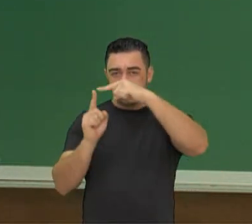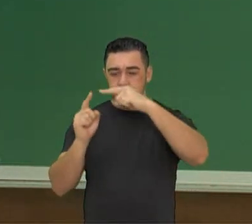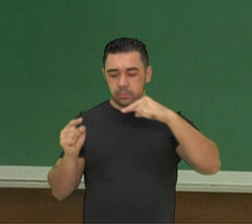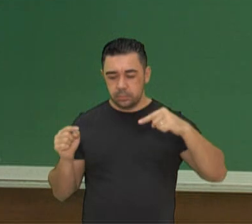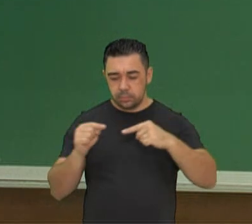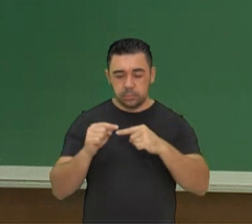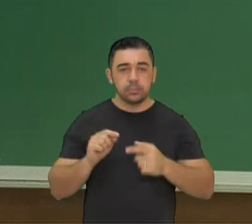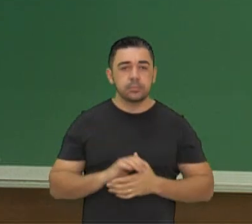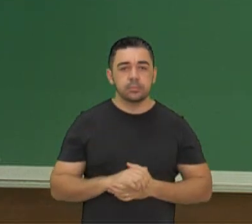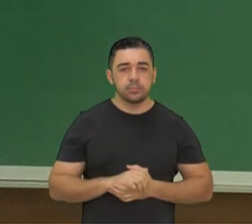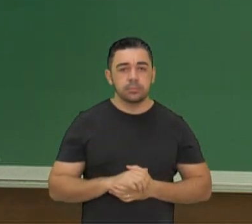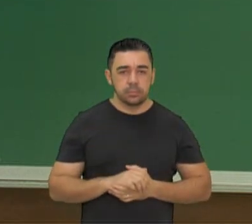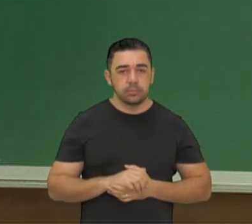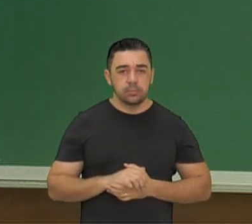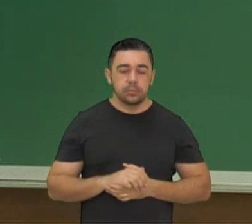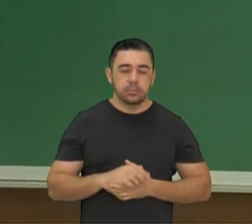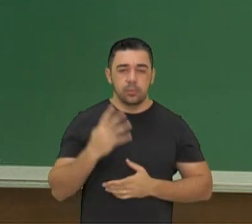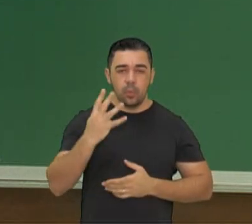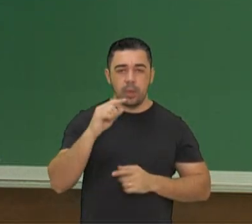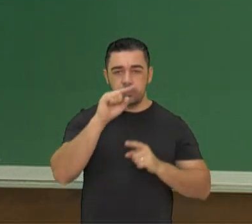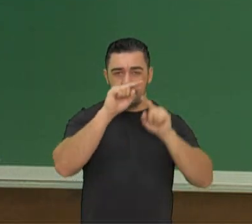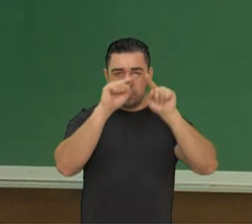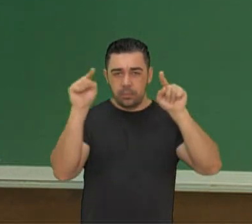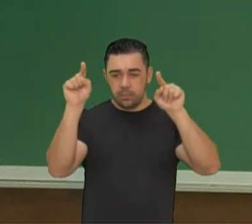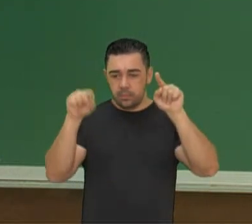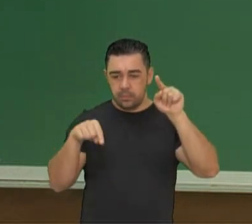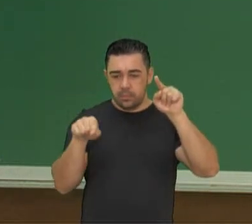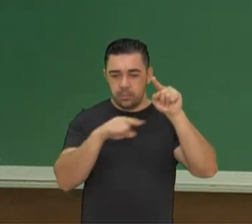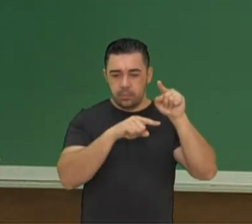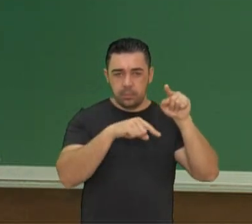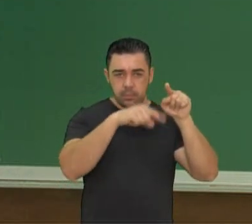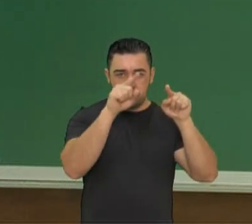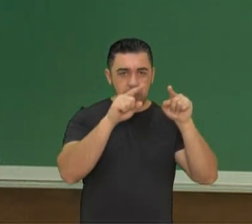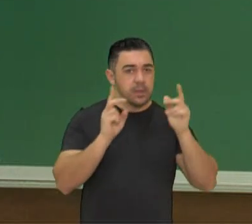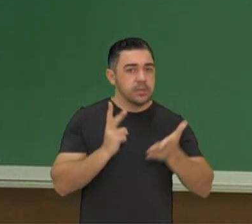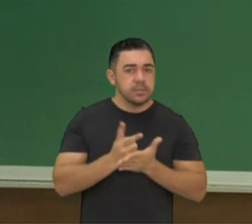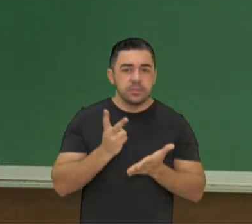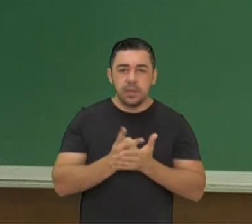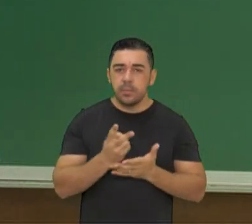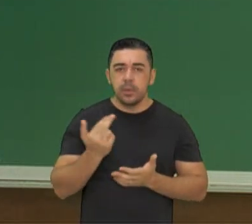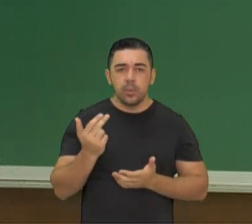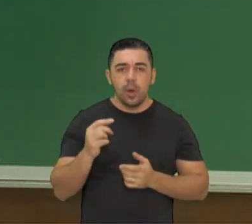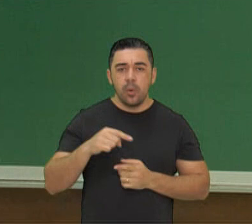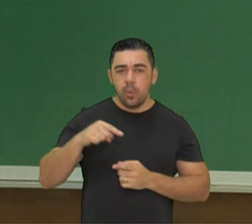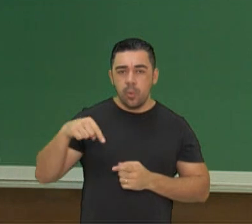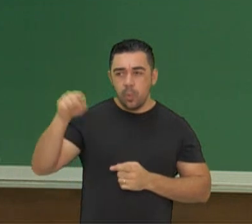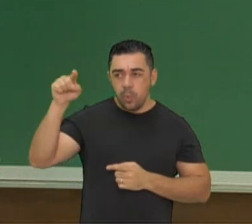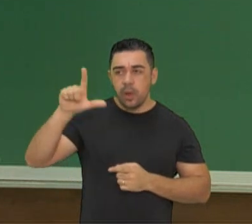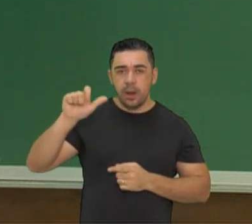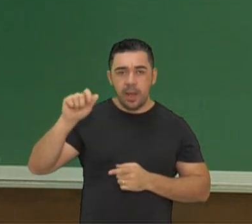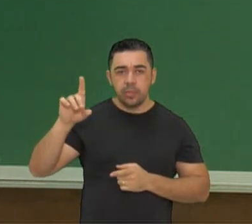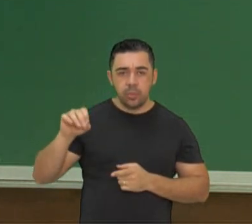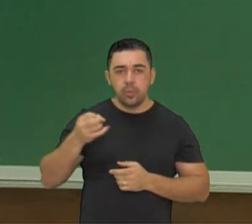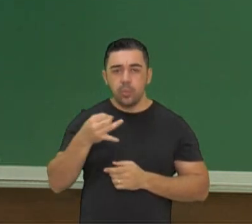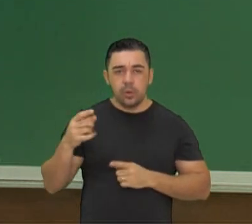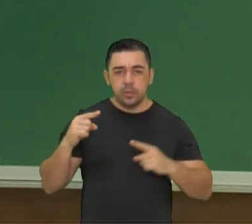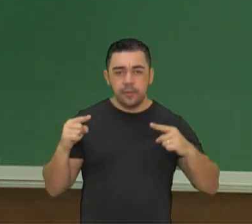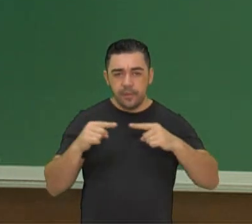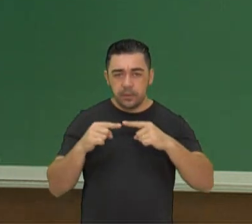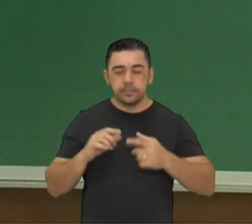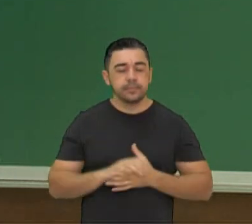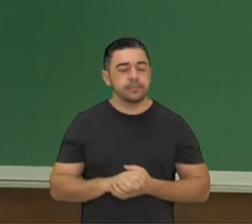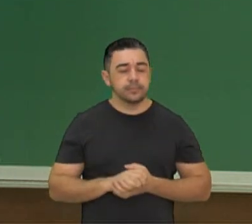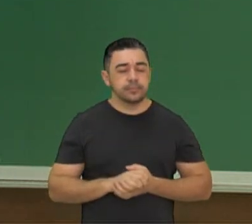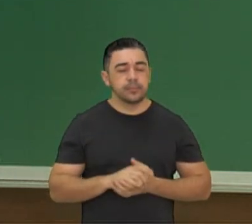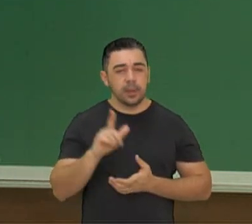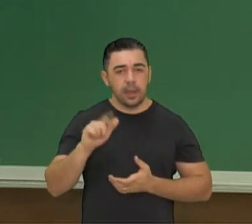E, consequentemente, 4 lados. Você já vai percebendo que o número de vértices e o número de lados é sempre o mesmo nos polígonos convexos. Portanto,